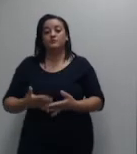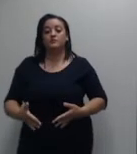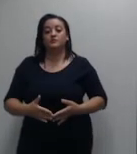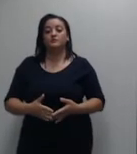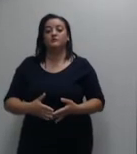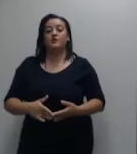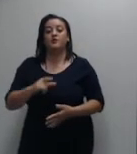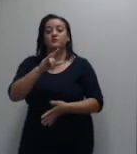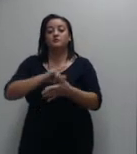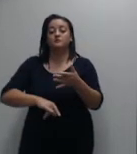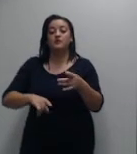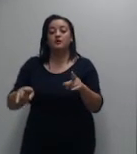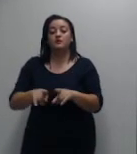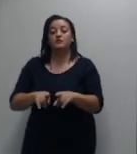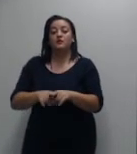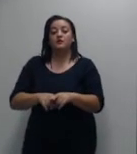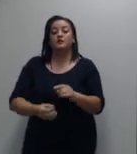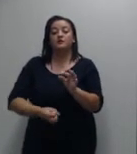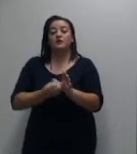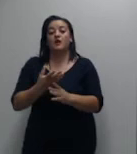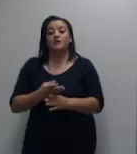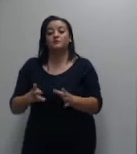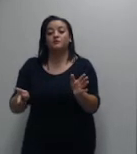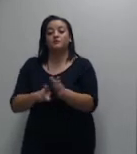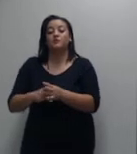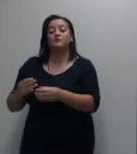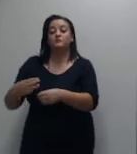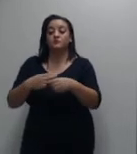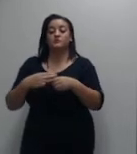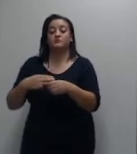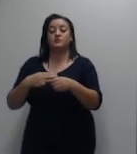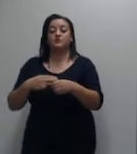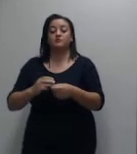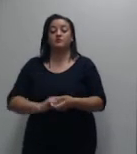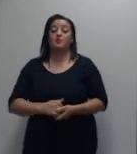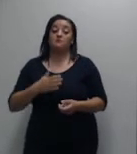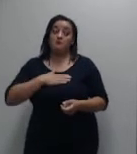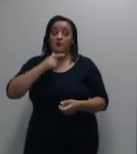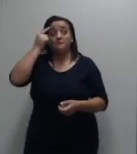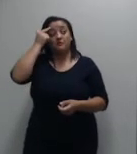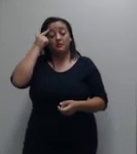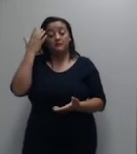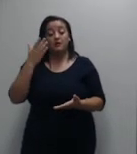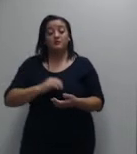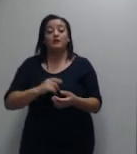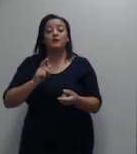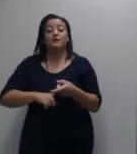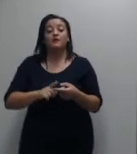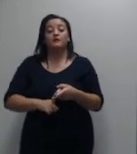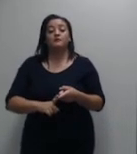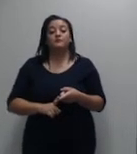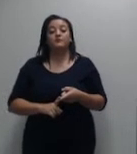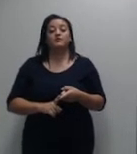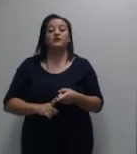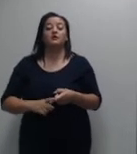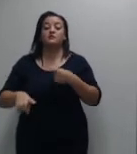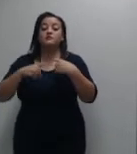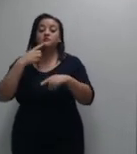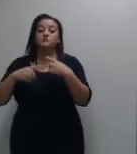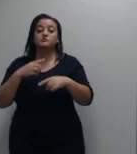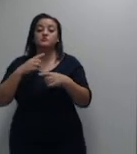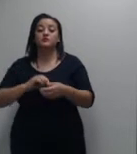certidão fornecida pelo município e no meu sentir porque ainda estava em discussão